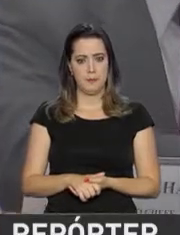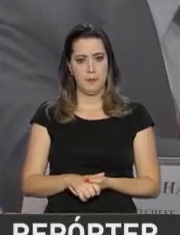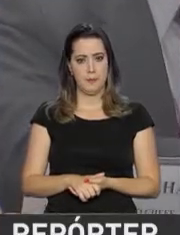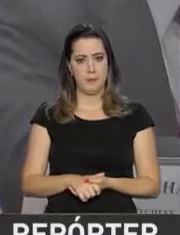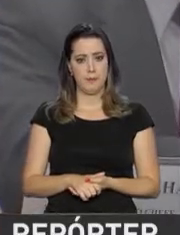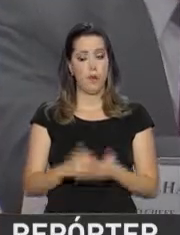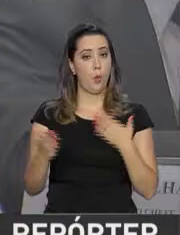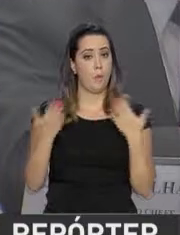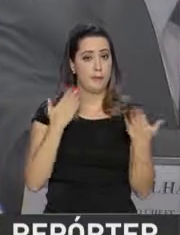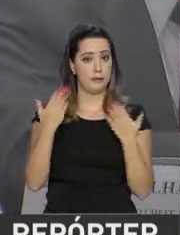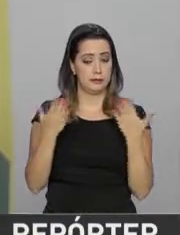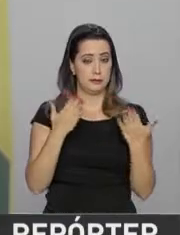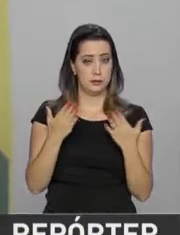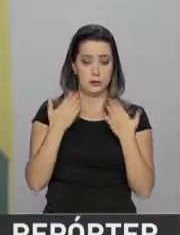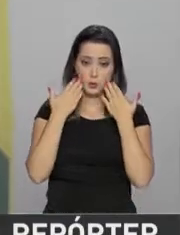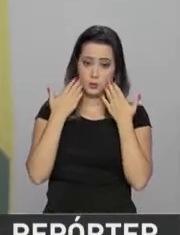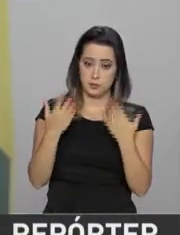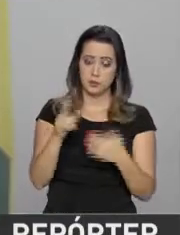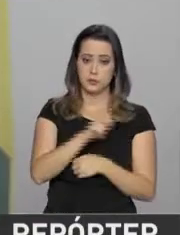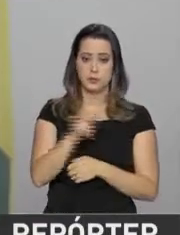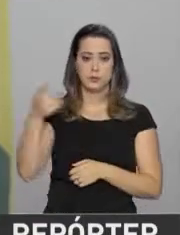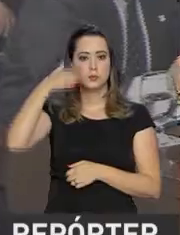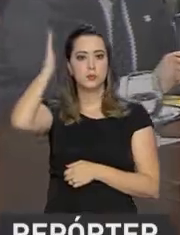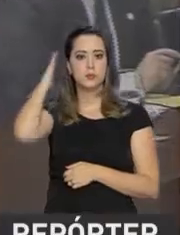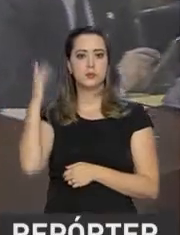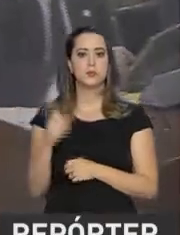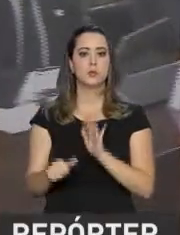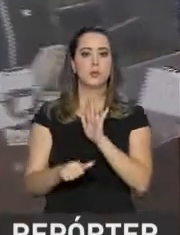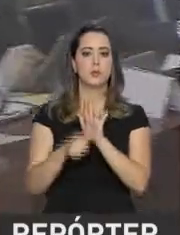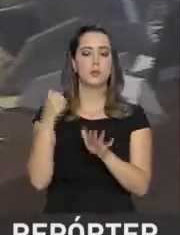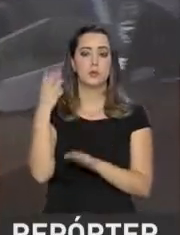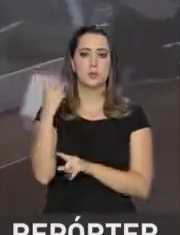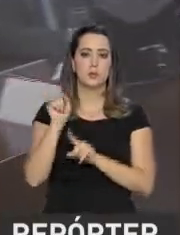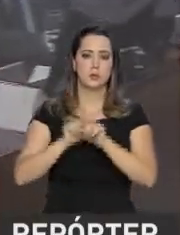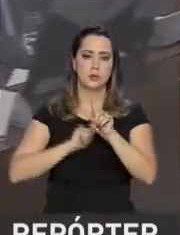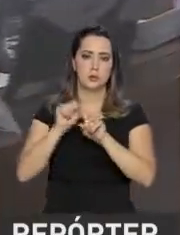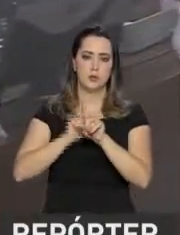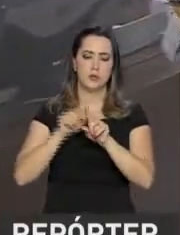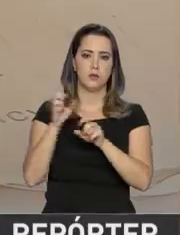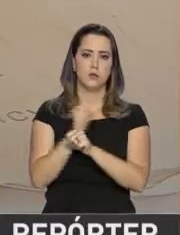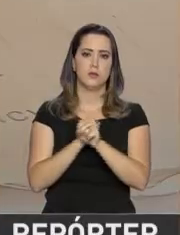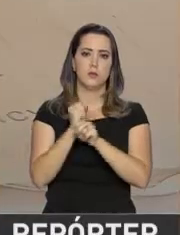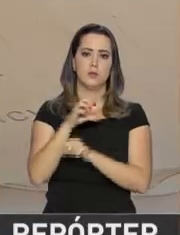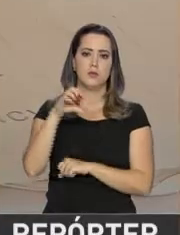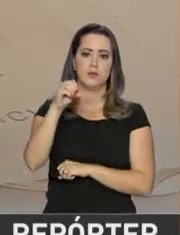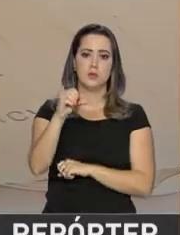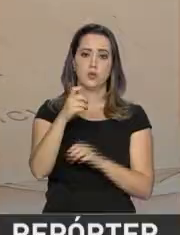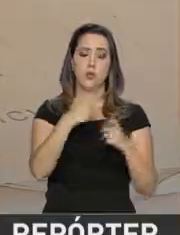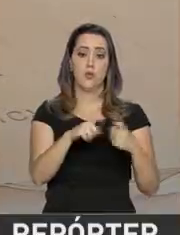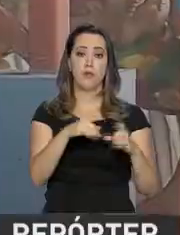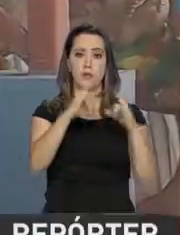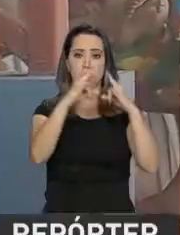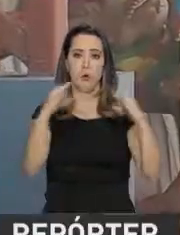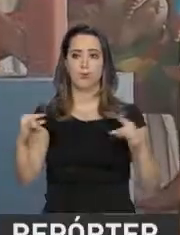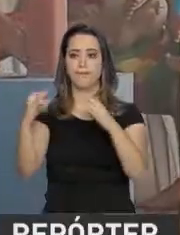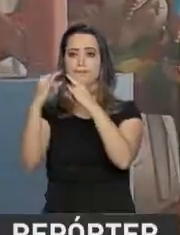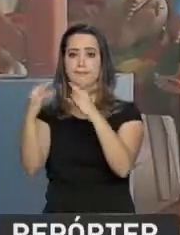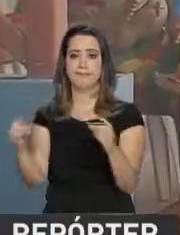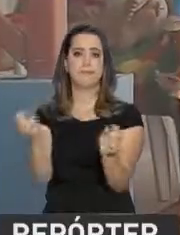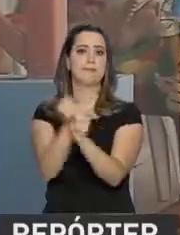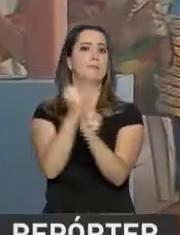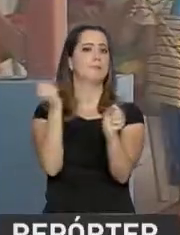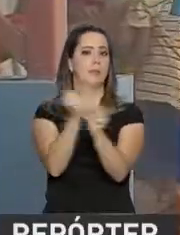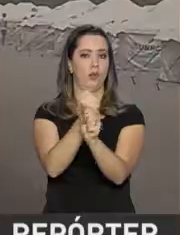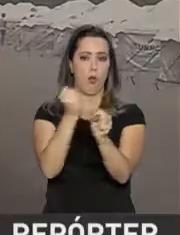segundo o balanço apresentado ao presidente michel temer no primeiro trimestre deste ano nove abrigos foram construídos